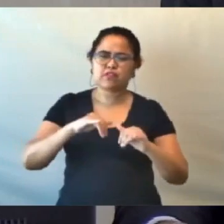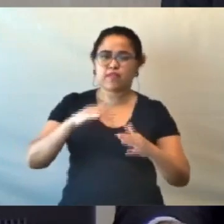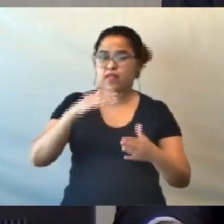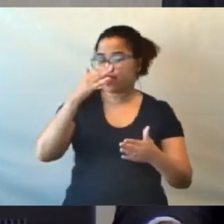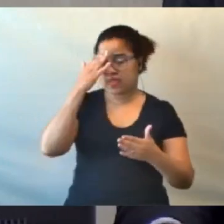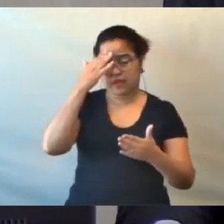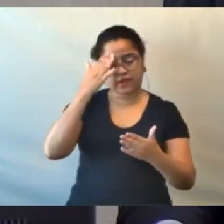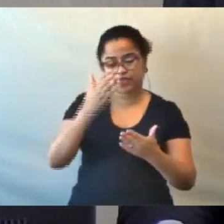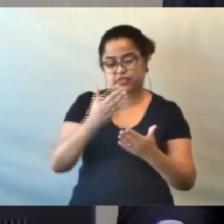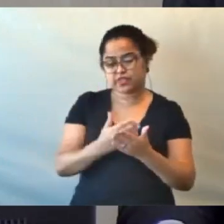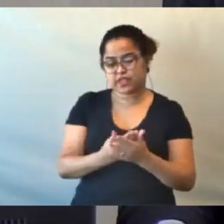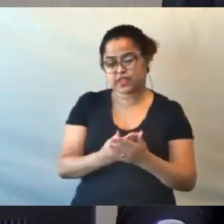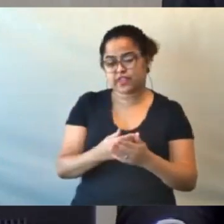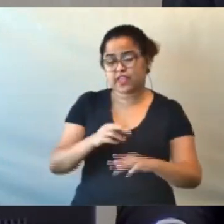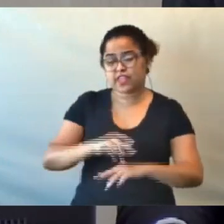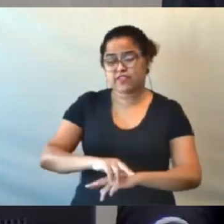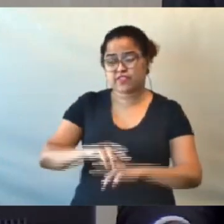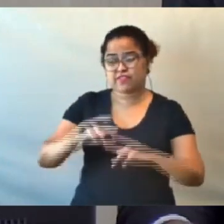nas análises.